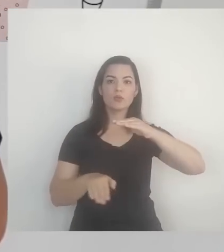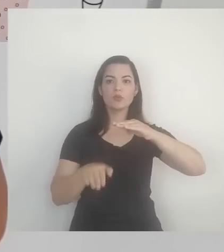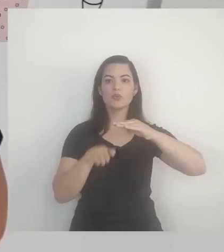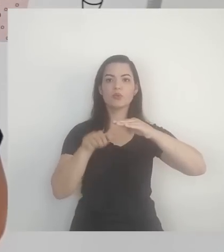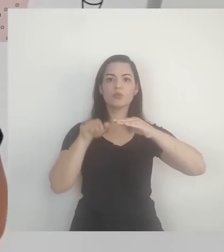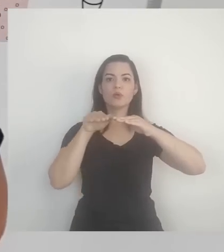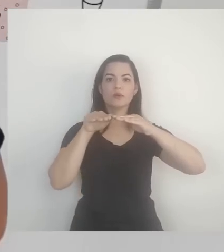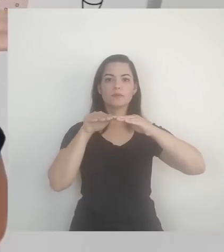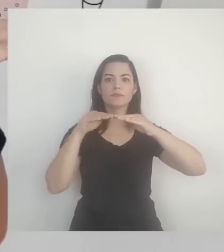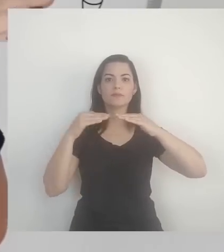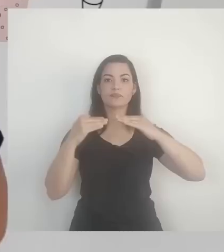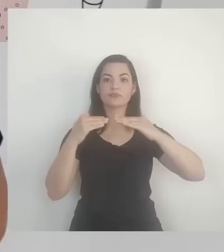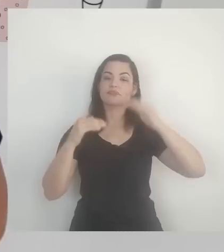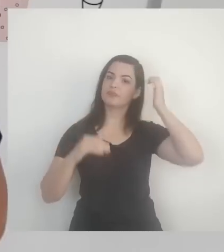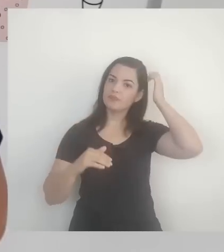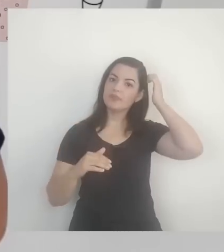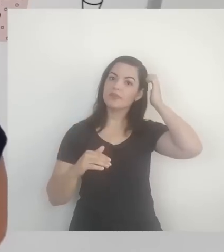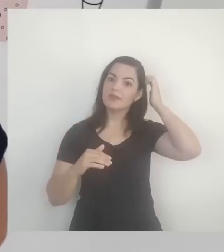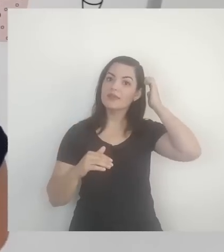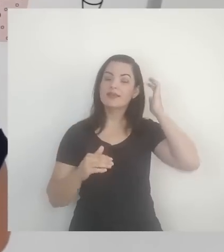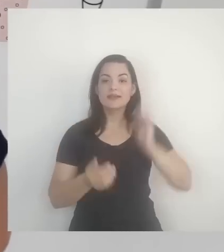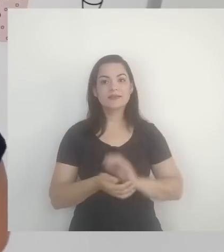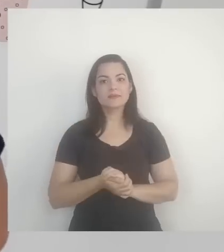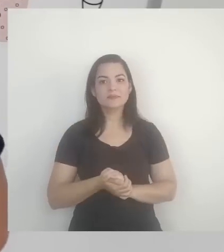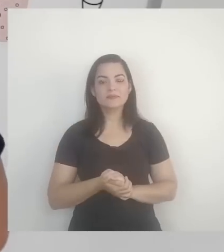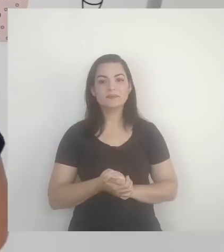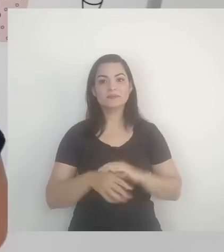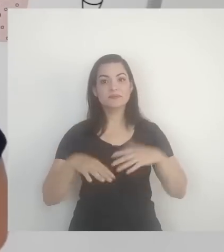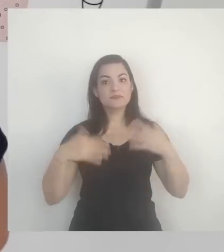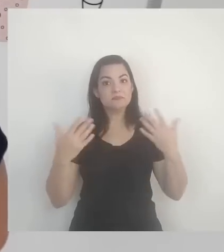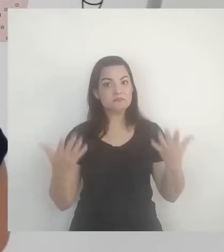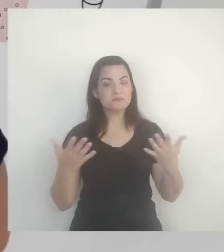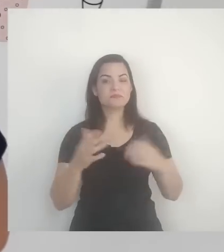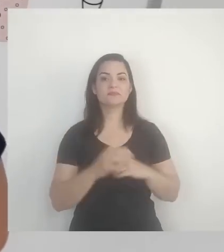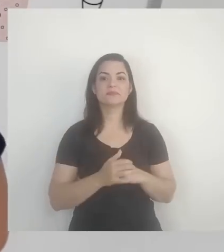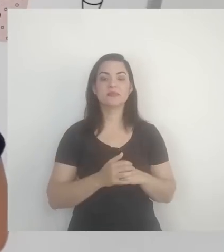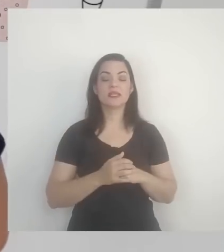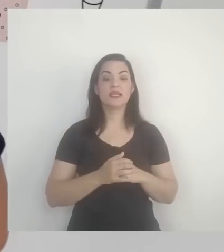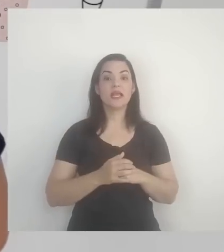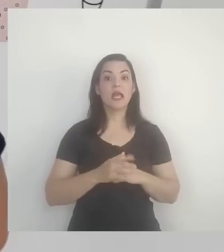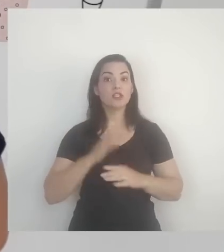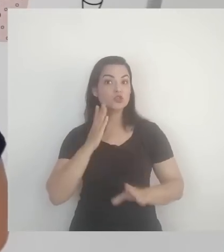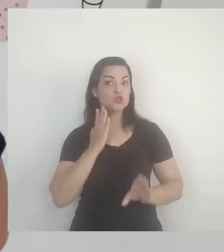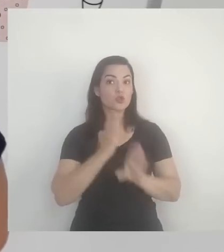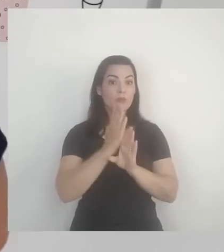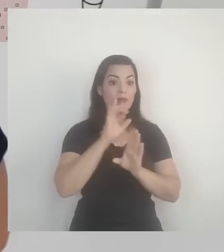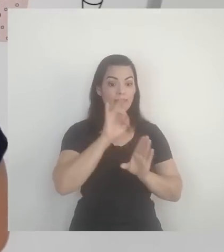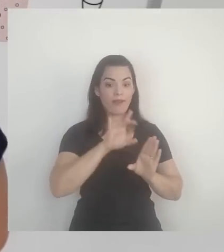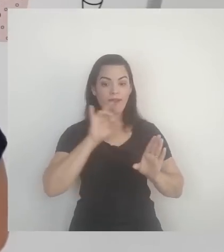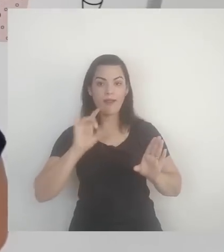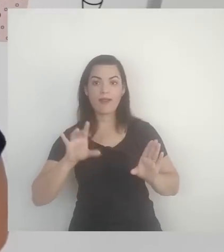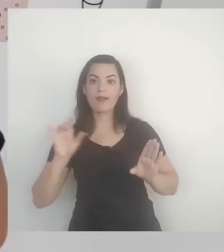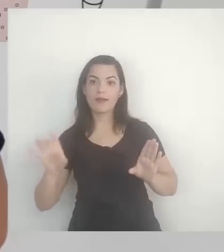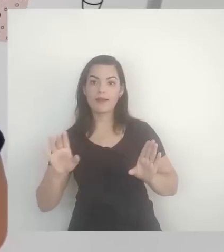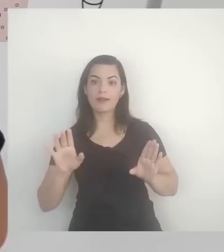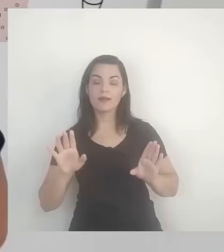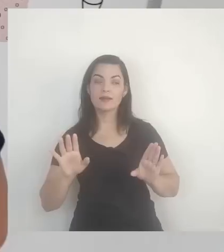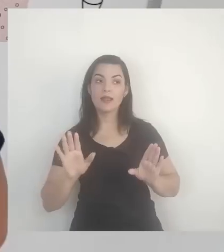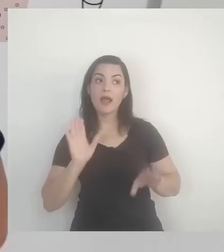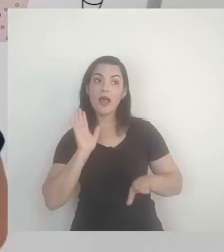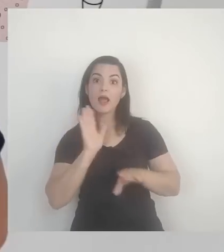submersão quando ele volta, quando ele sobe na lâmina d'água. Então, todas essas descobertas criaram